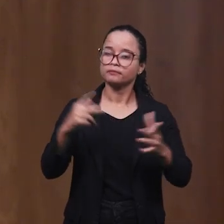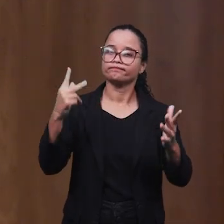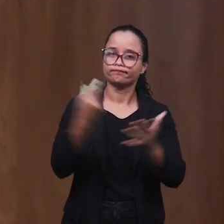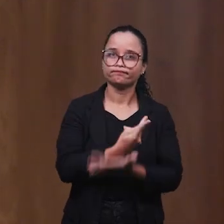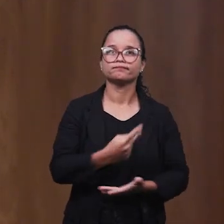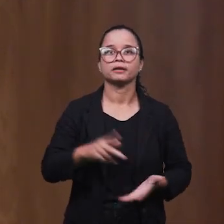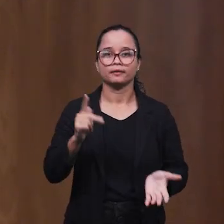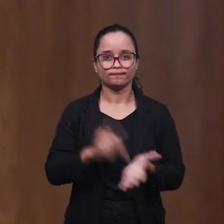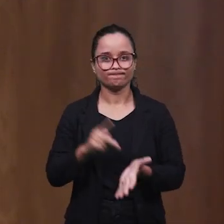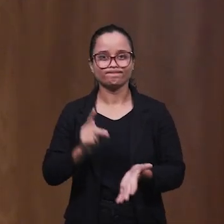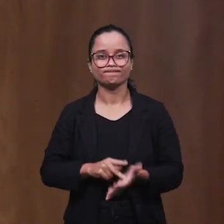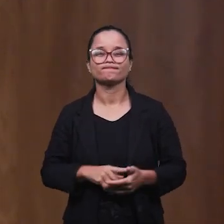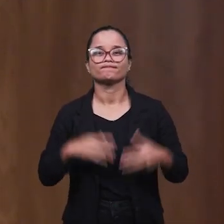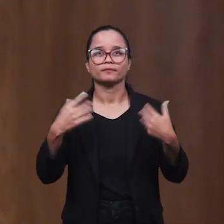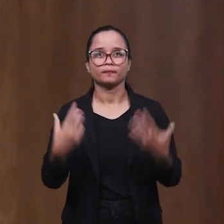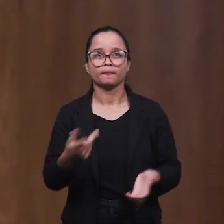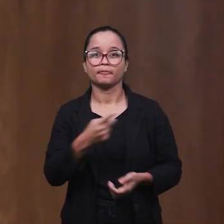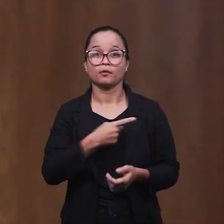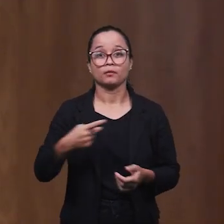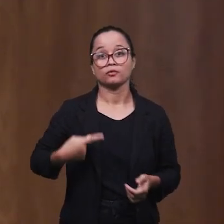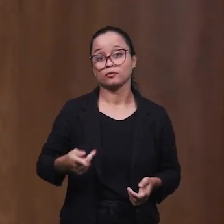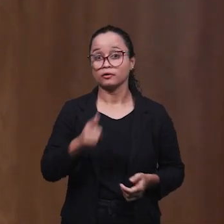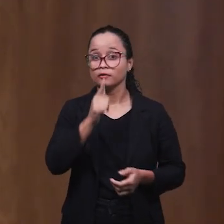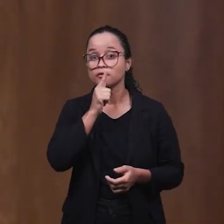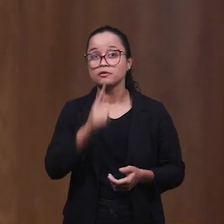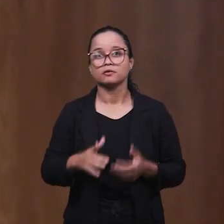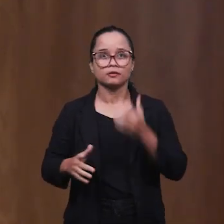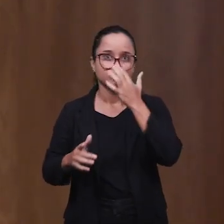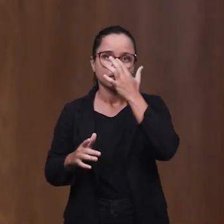né? Então, pastor Gilson,